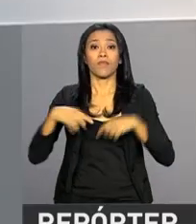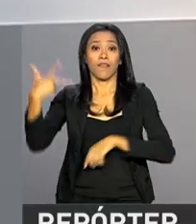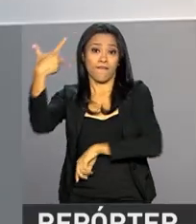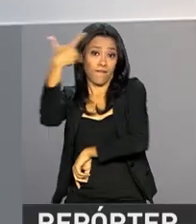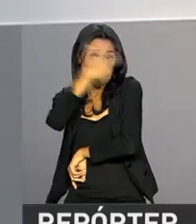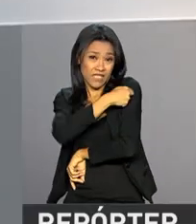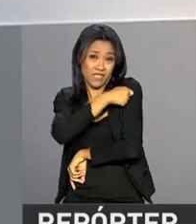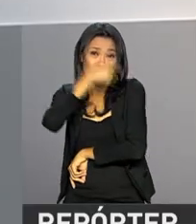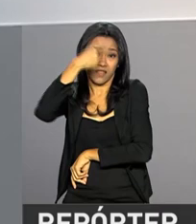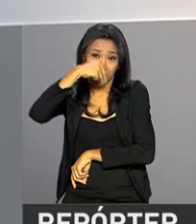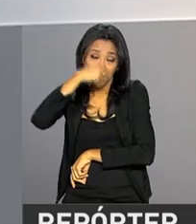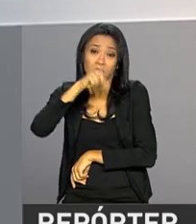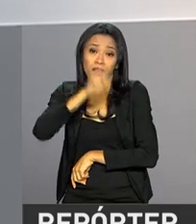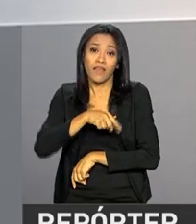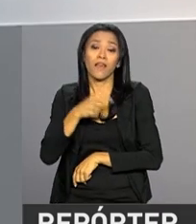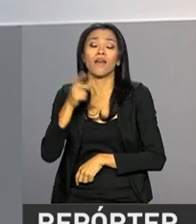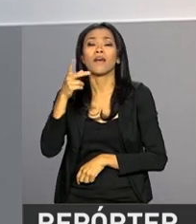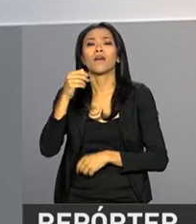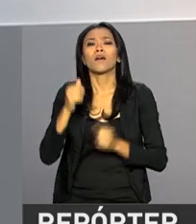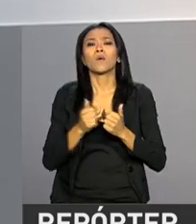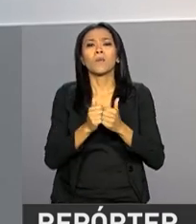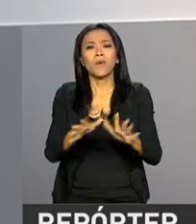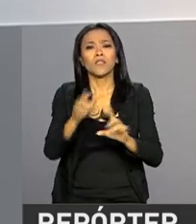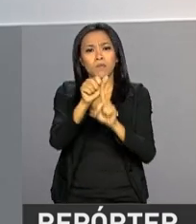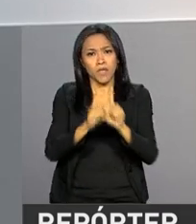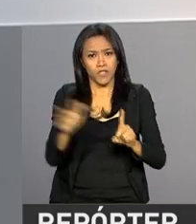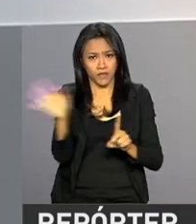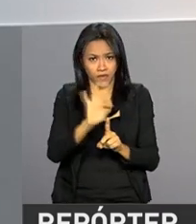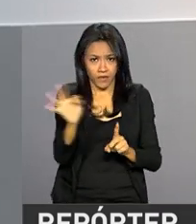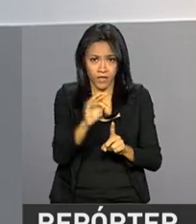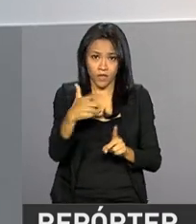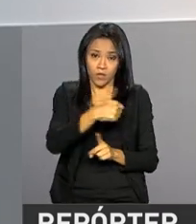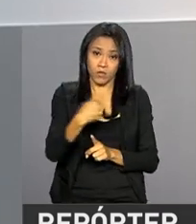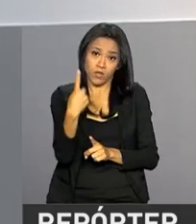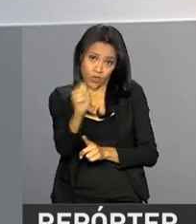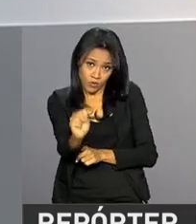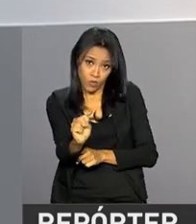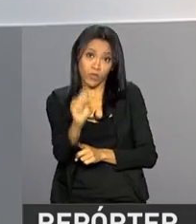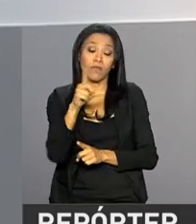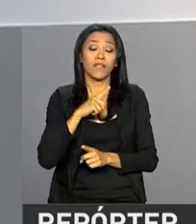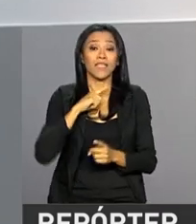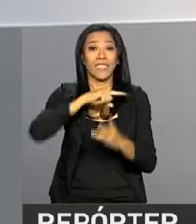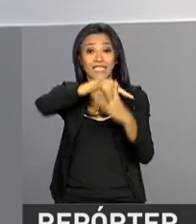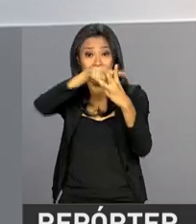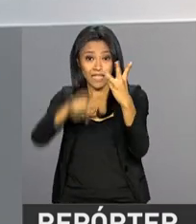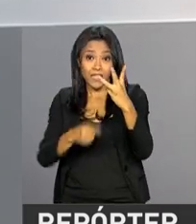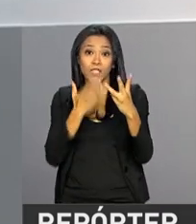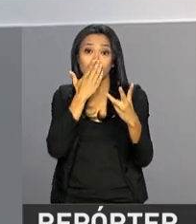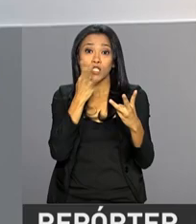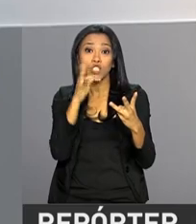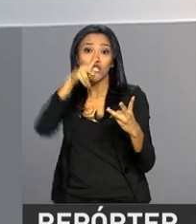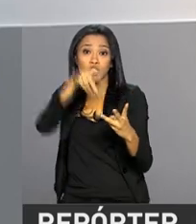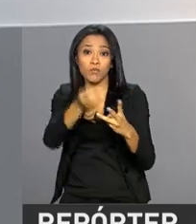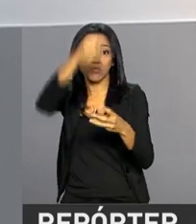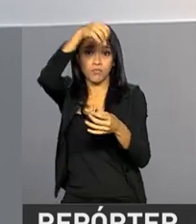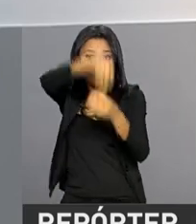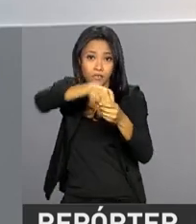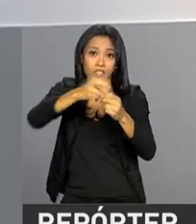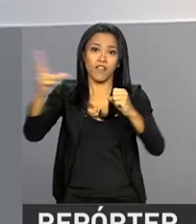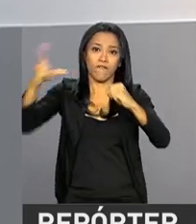influenza aplicadas no brasil a partir de fevereiro de 2018 com conter três tipos de cepas de vírus em